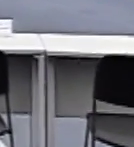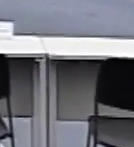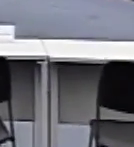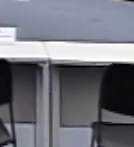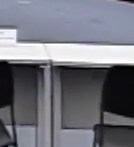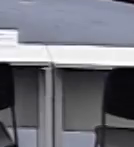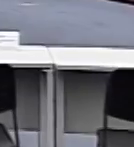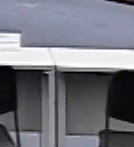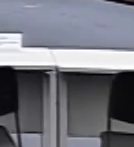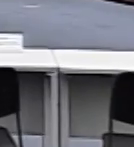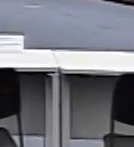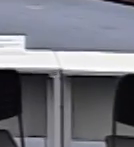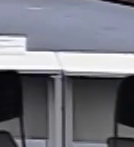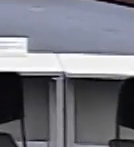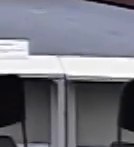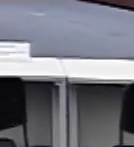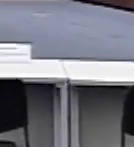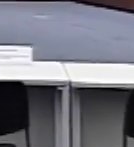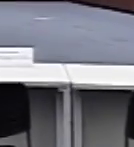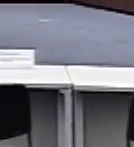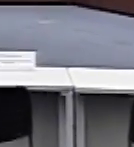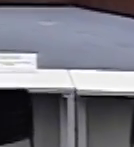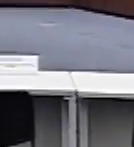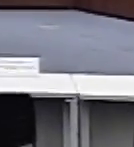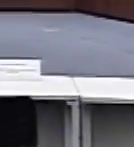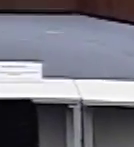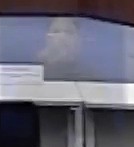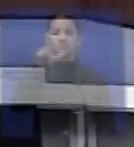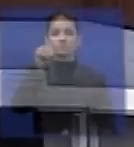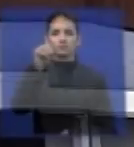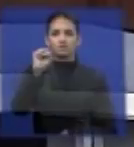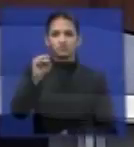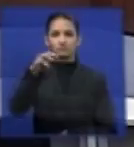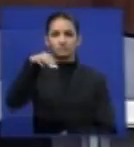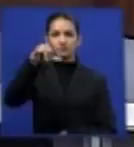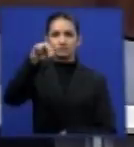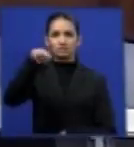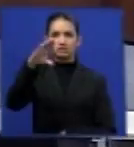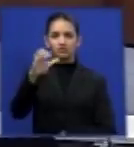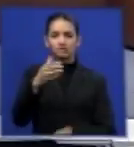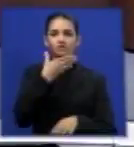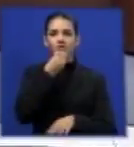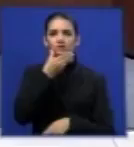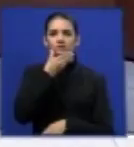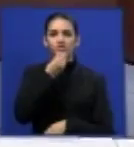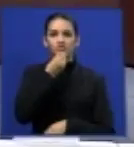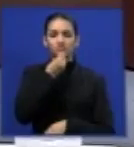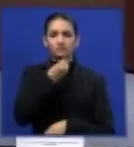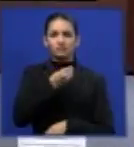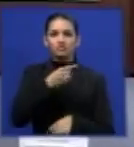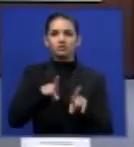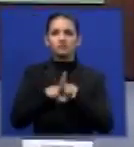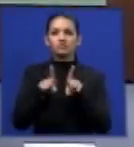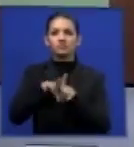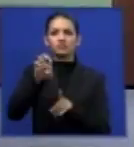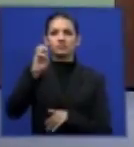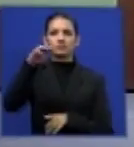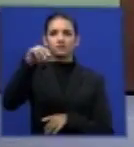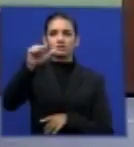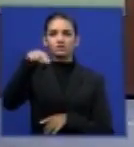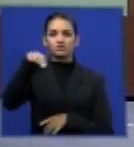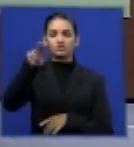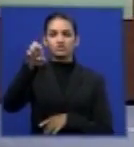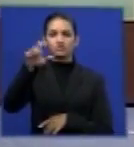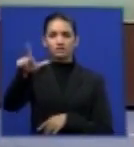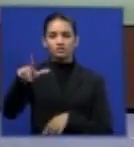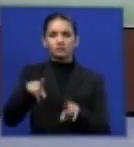Carlos min Dr velber Barral Emanuel Roberto de nora Serra Haroldo